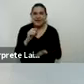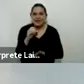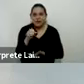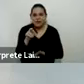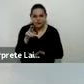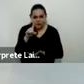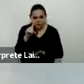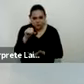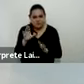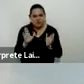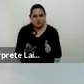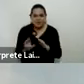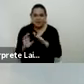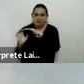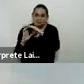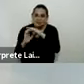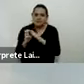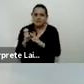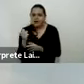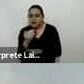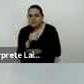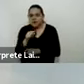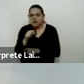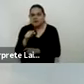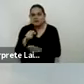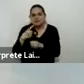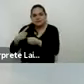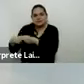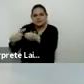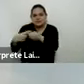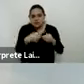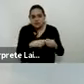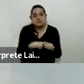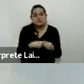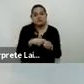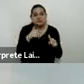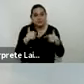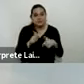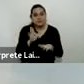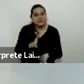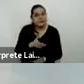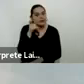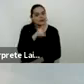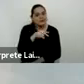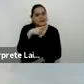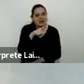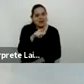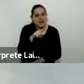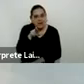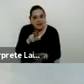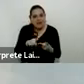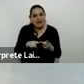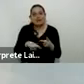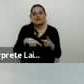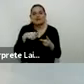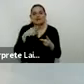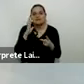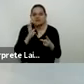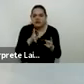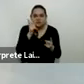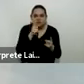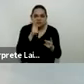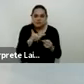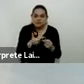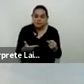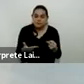na SIC, que algumas empresas já conquistaram, alguns trabalhadores conquistaram PLR. Esses trabalhadores precisam se balizar